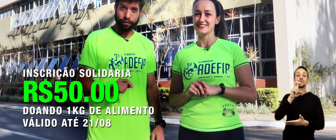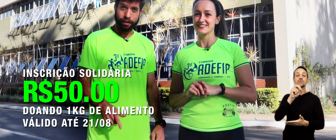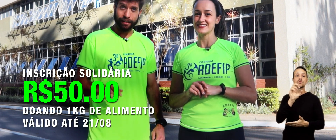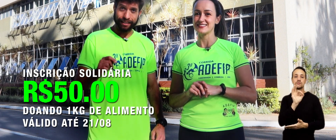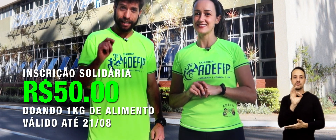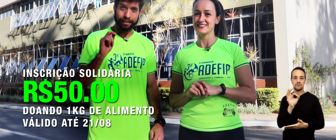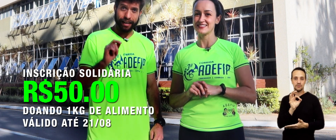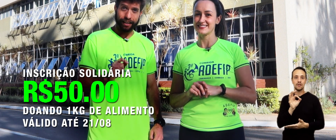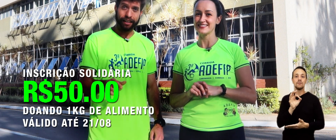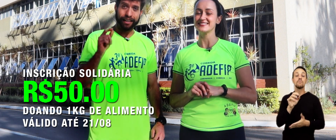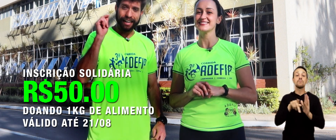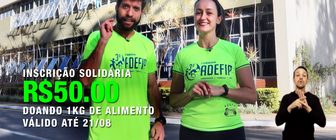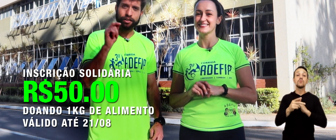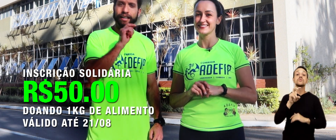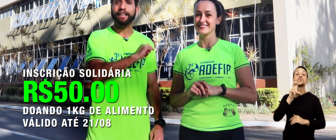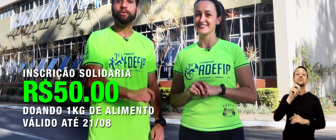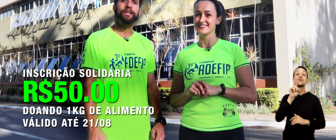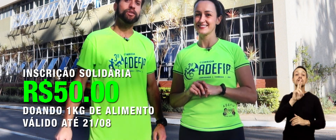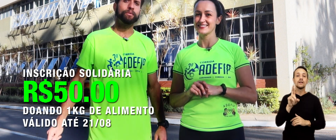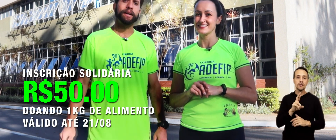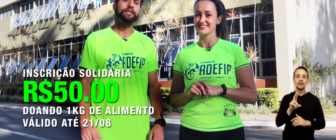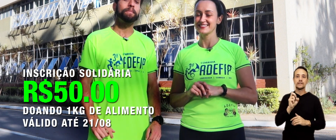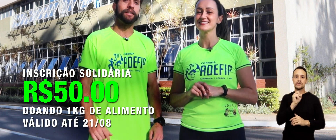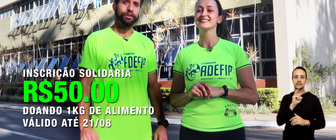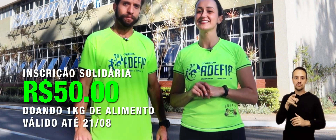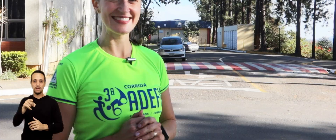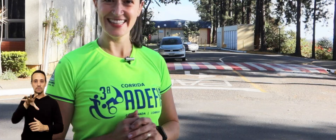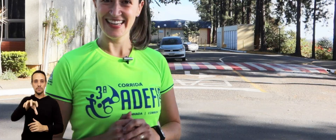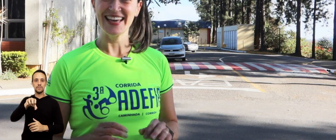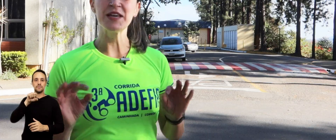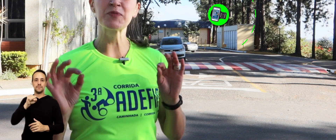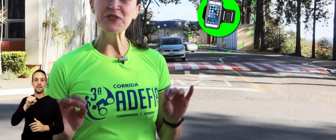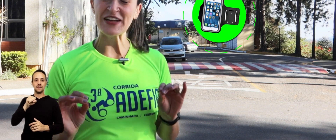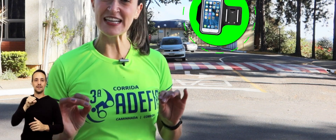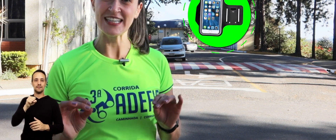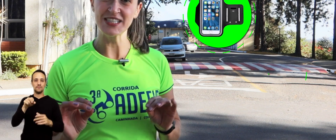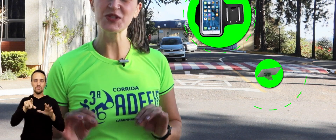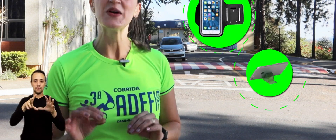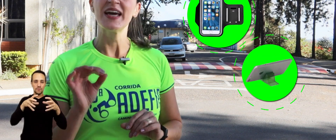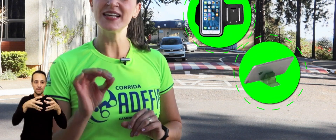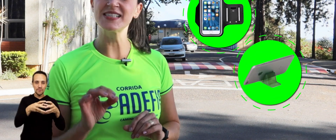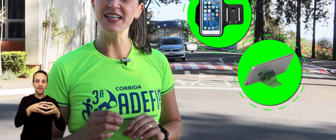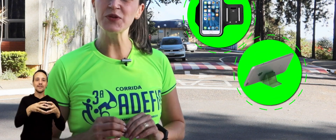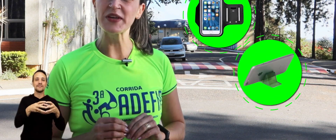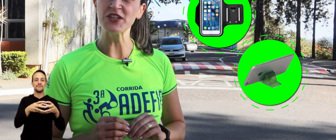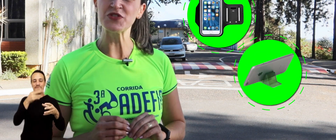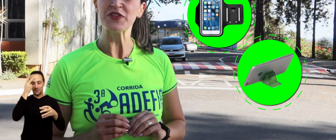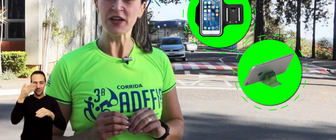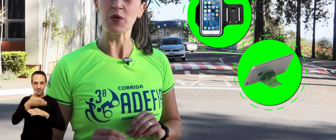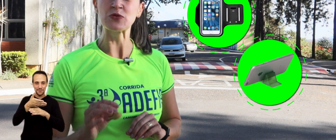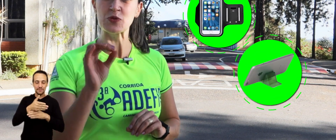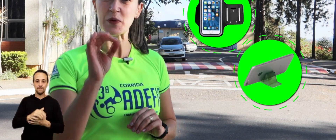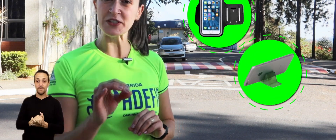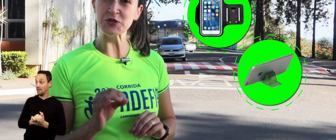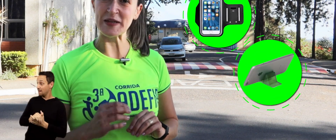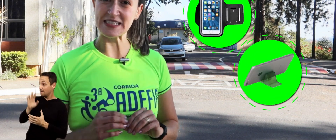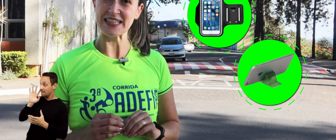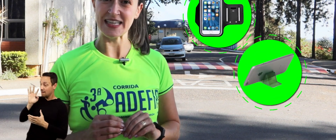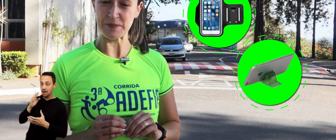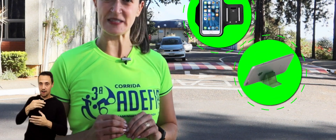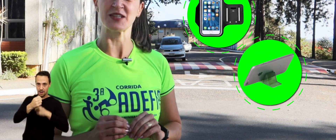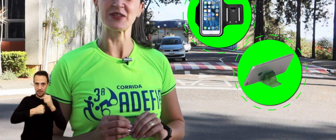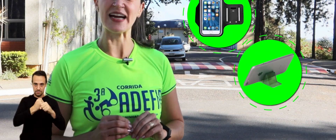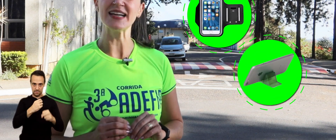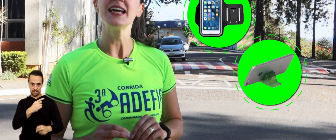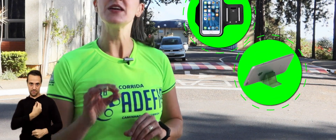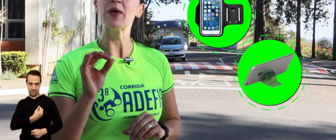Este alimento deverá ser entregue na retirada do kit de participante. E por falar nisso, esse ano o kit vem com um suporte de